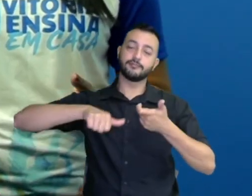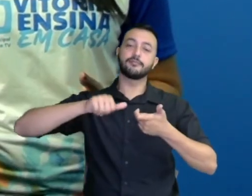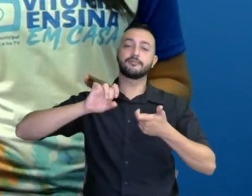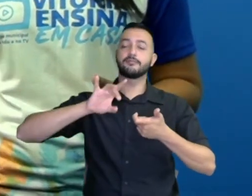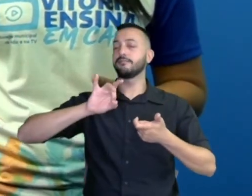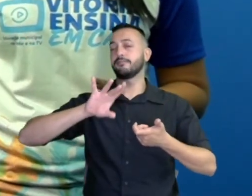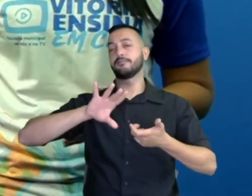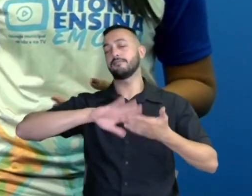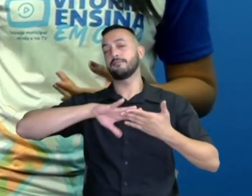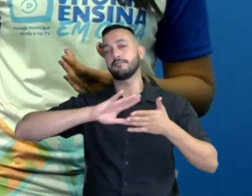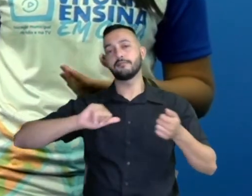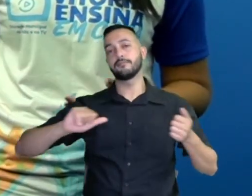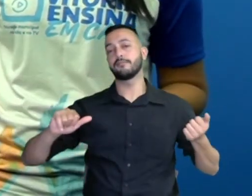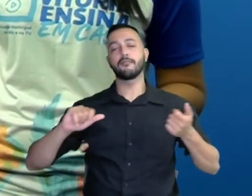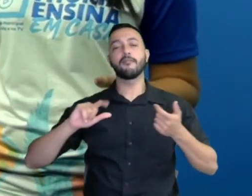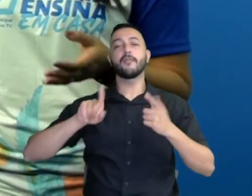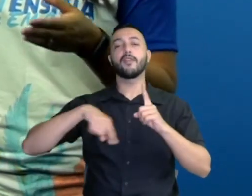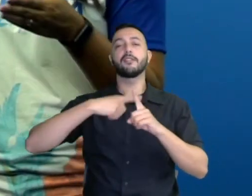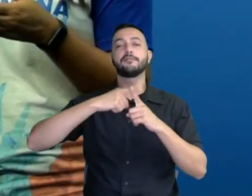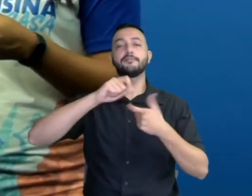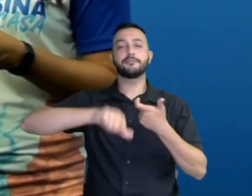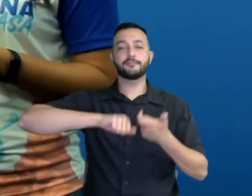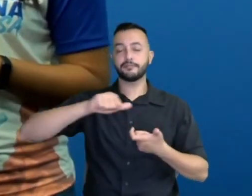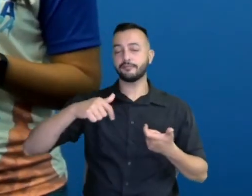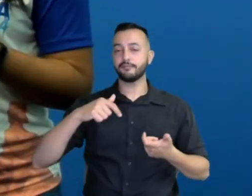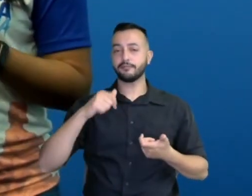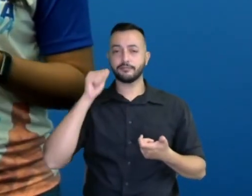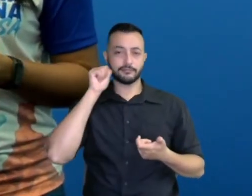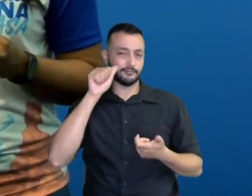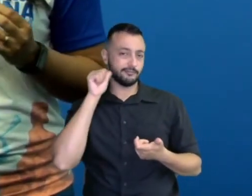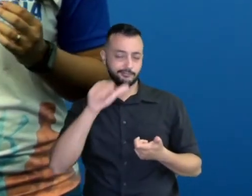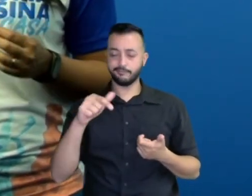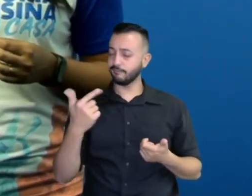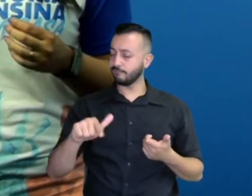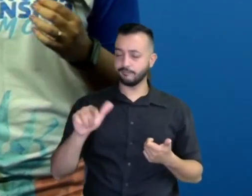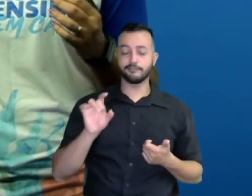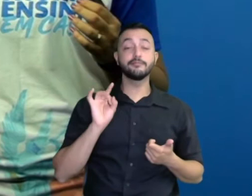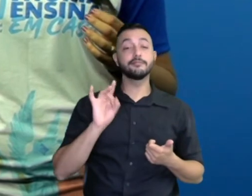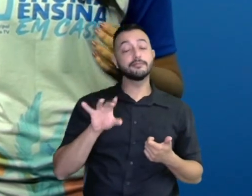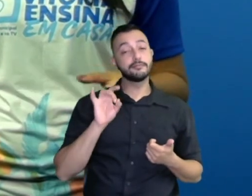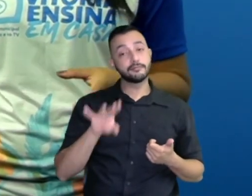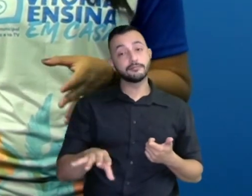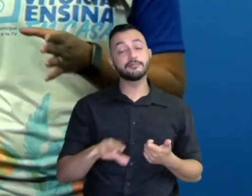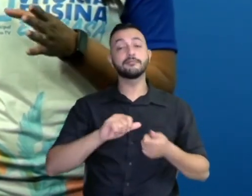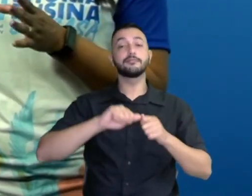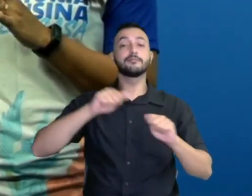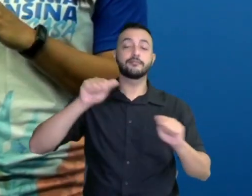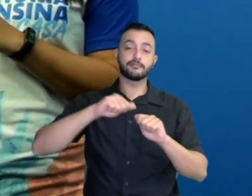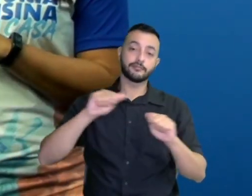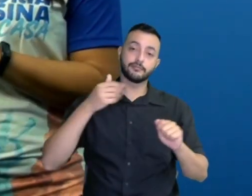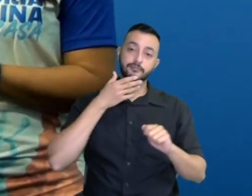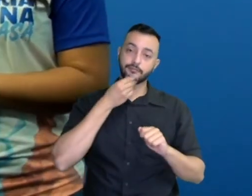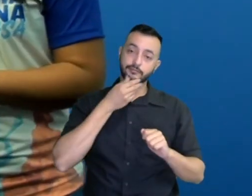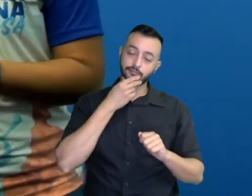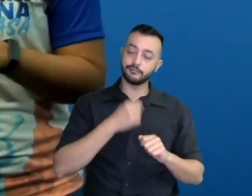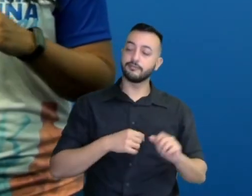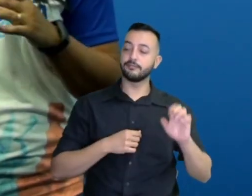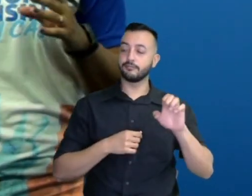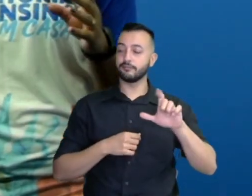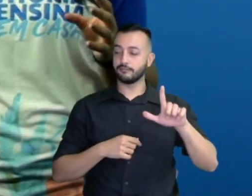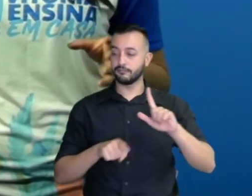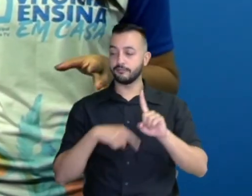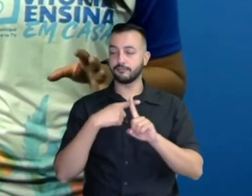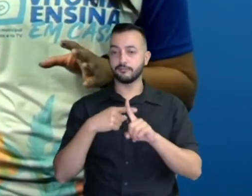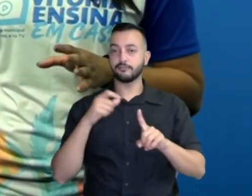Não existe contração com o artigo feminino, é somente com o artigo el mais a preposição a e